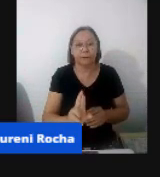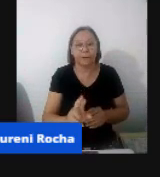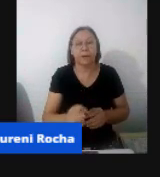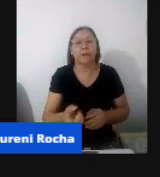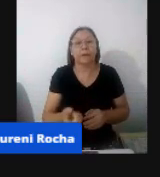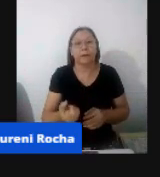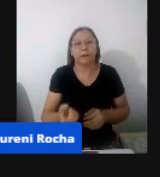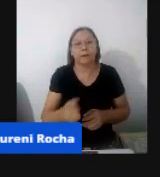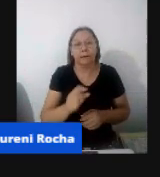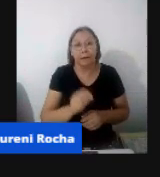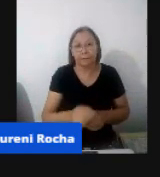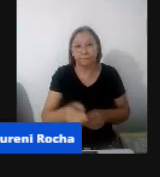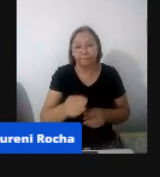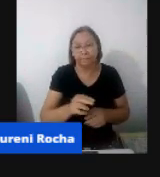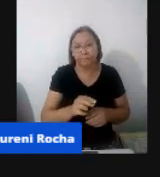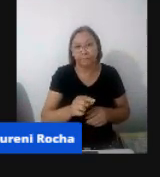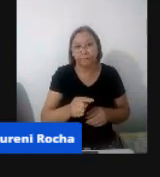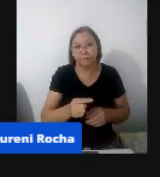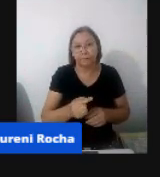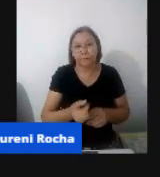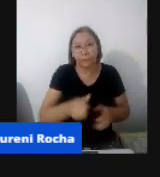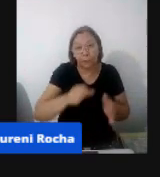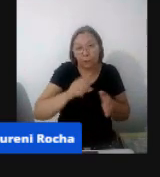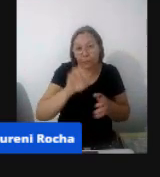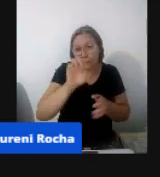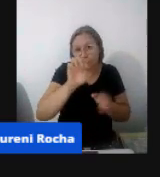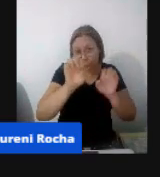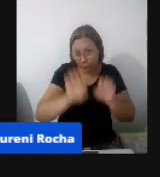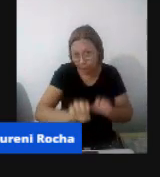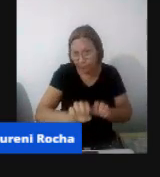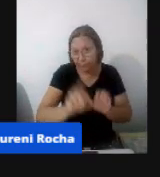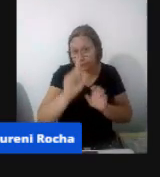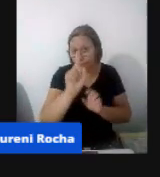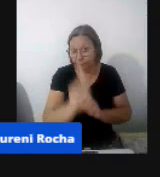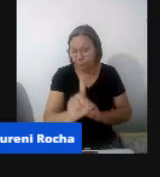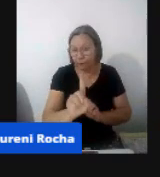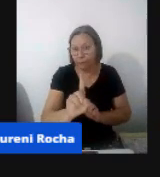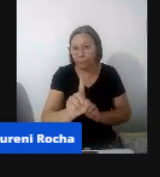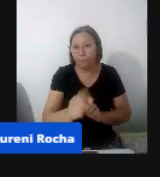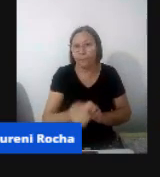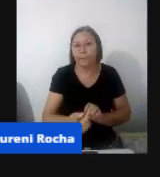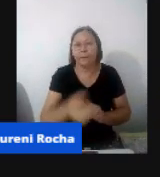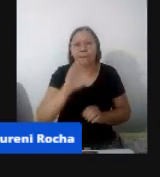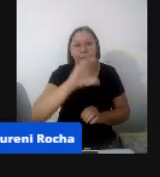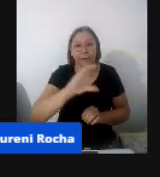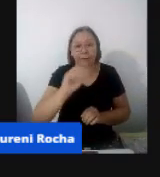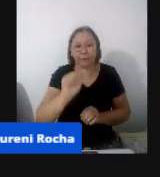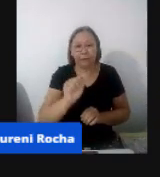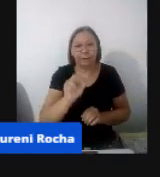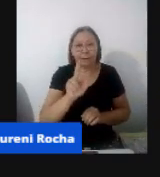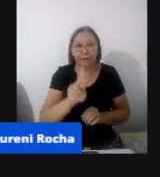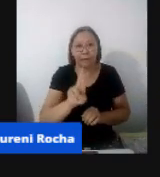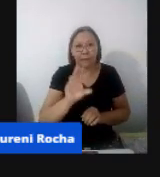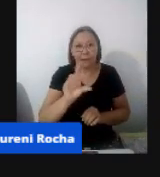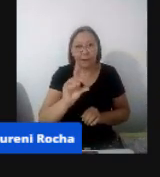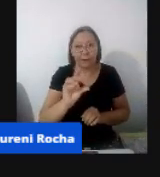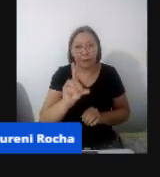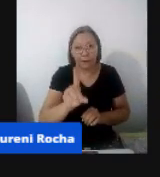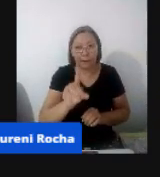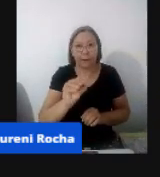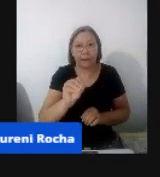1, é assim. Carlos apresentou a operação 5 sobre